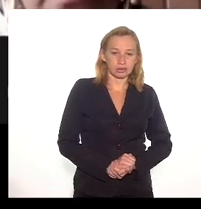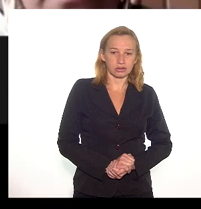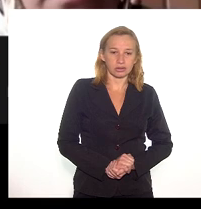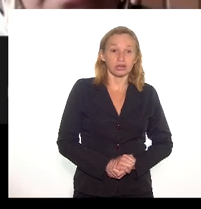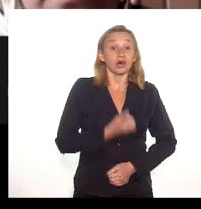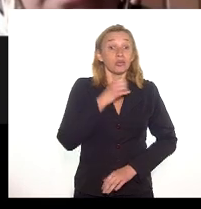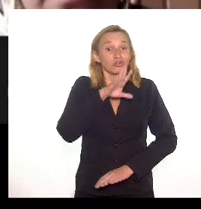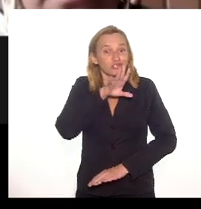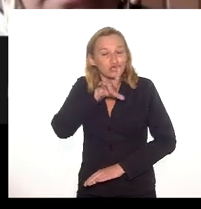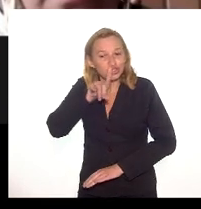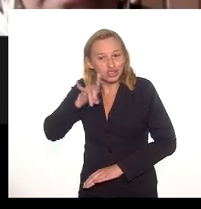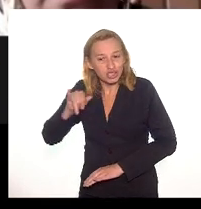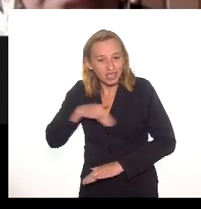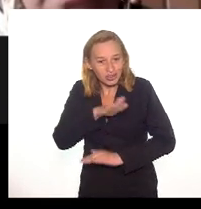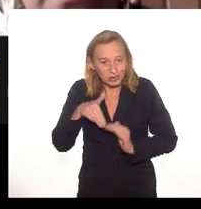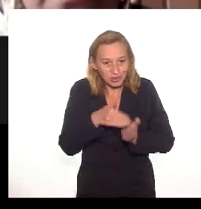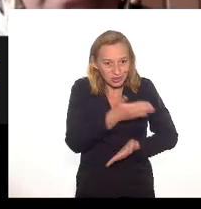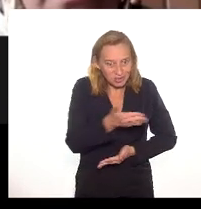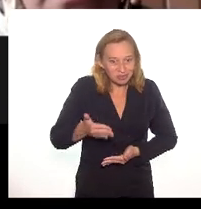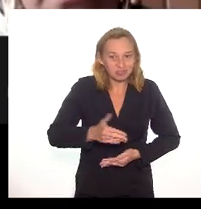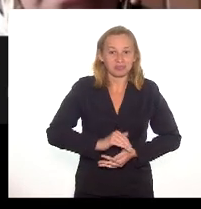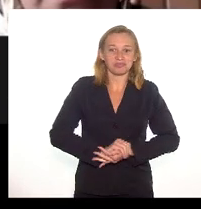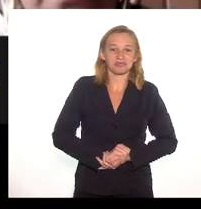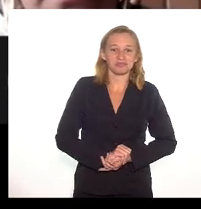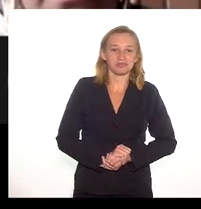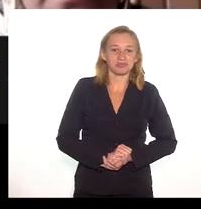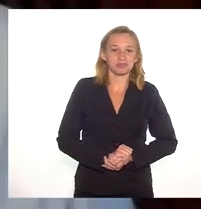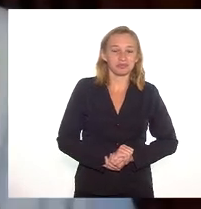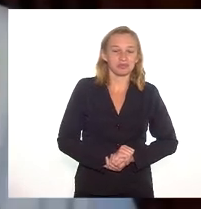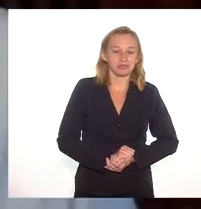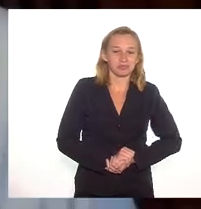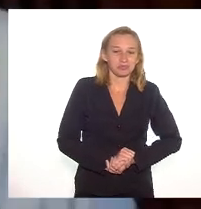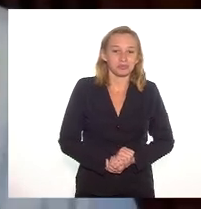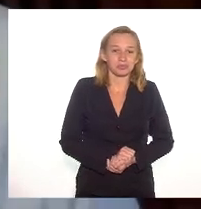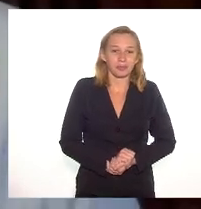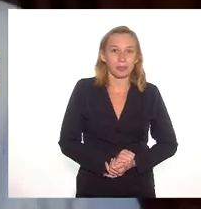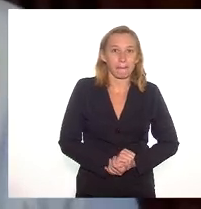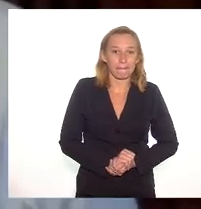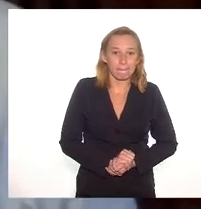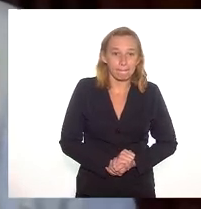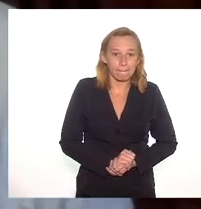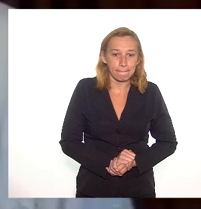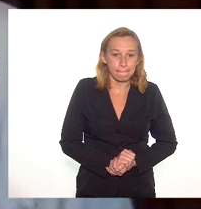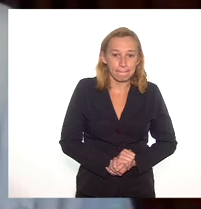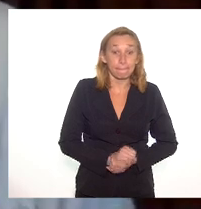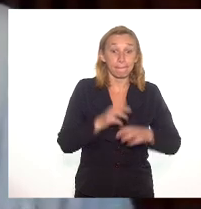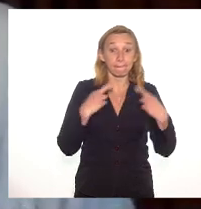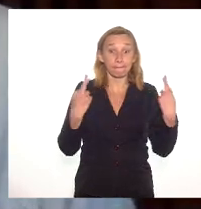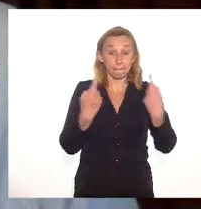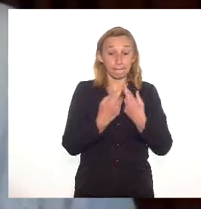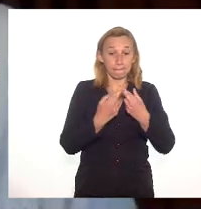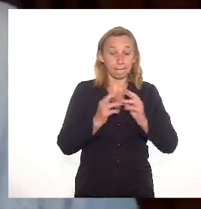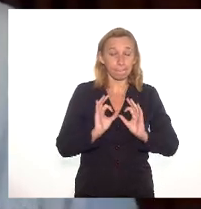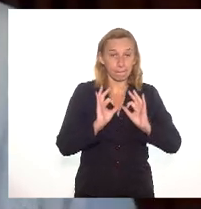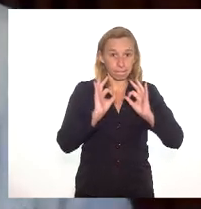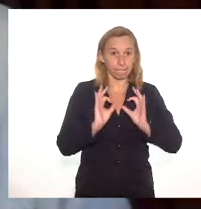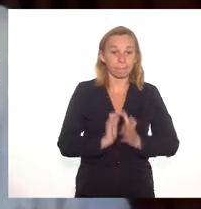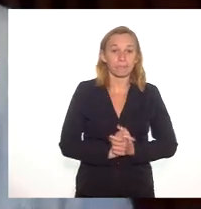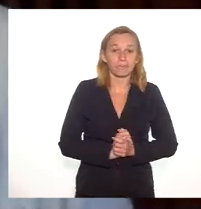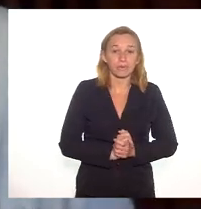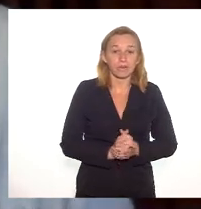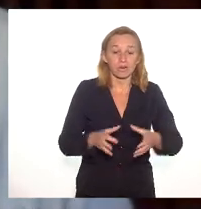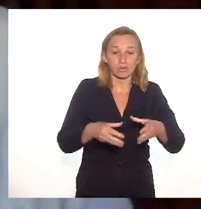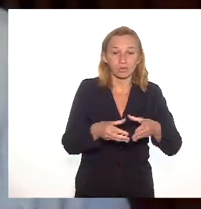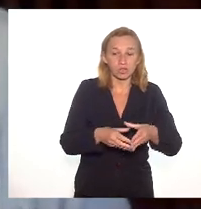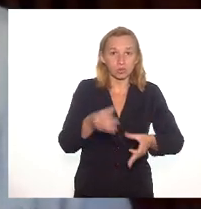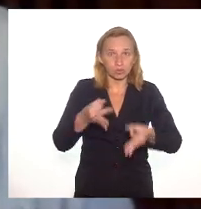Bom dia a todos, senhoras e senhores. Damos início a mais uma reunião extraordinária da Comissão